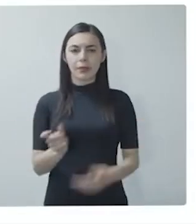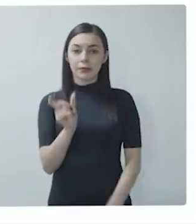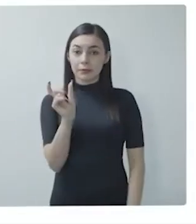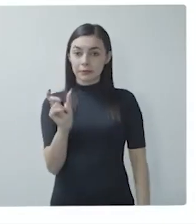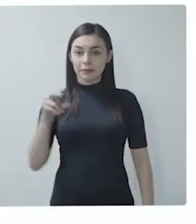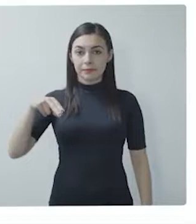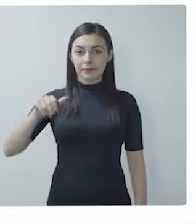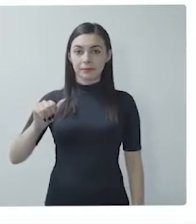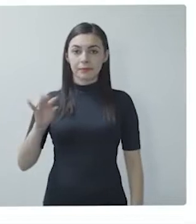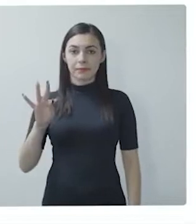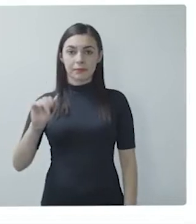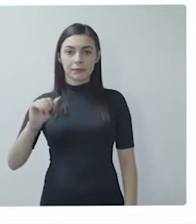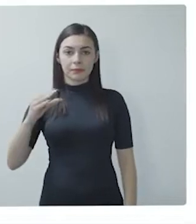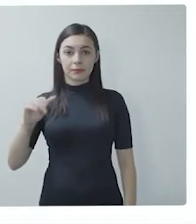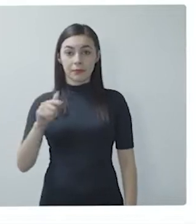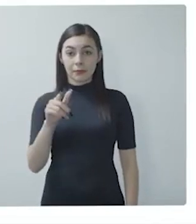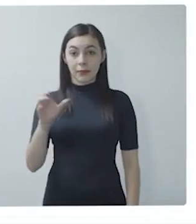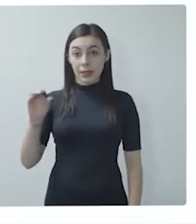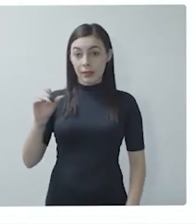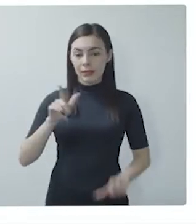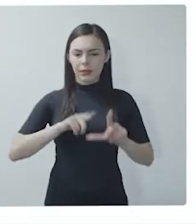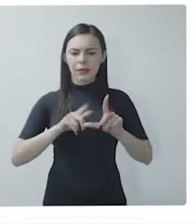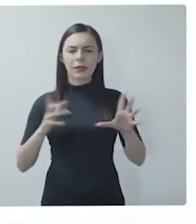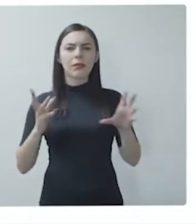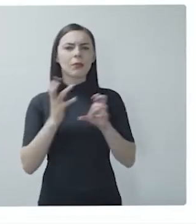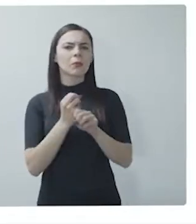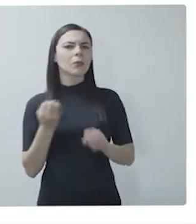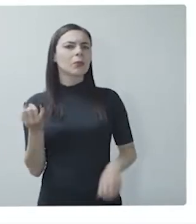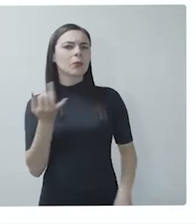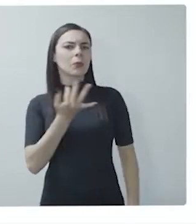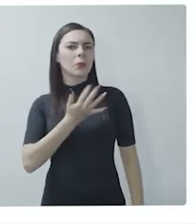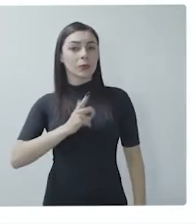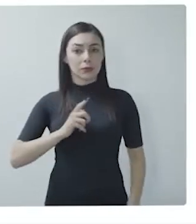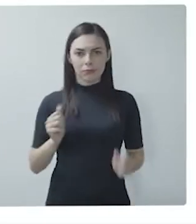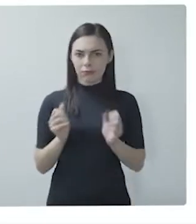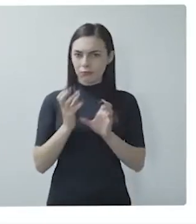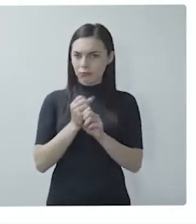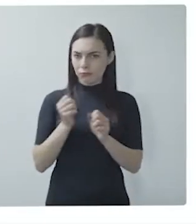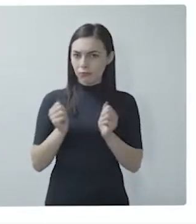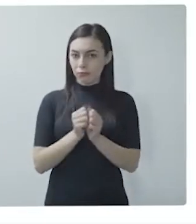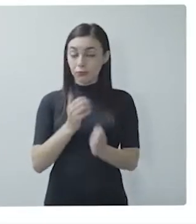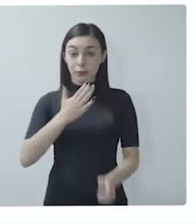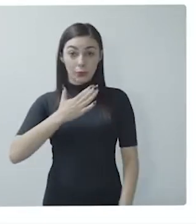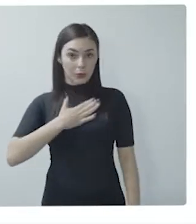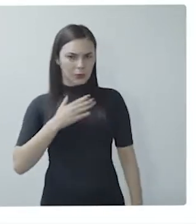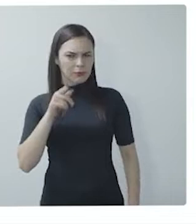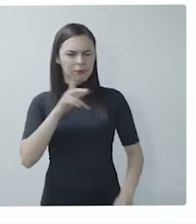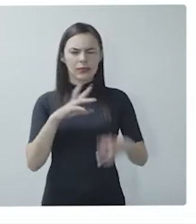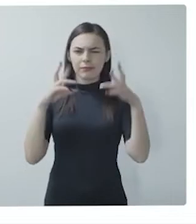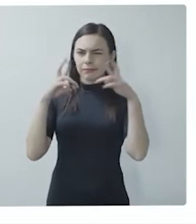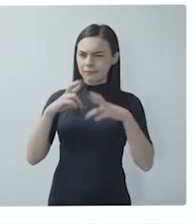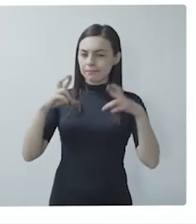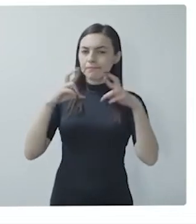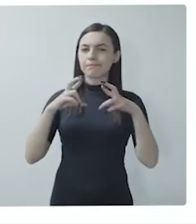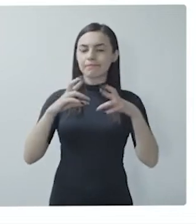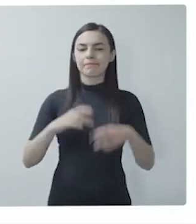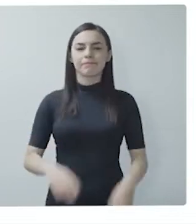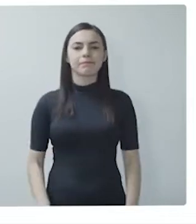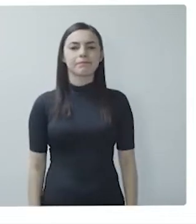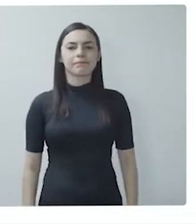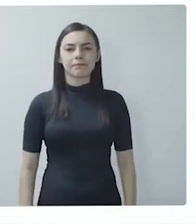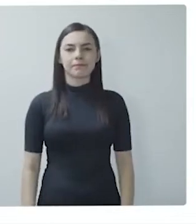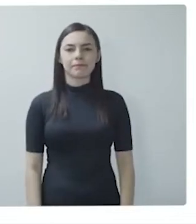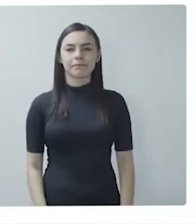palavra natação. Vamos contar quantas letras tem a palavra natação aqui comigo na tela. E vocês observem aí em casa.